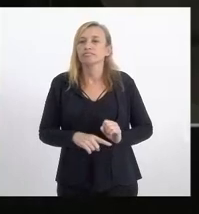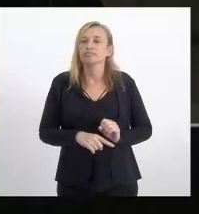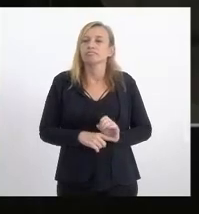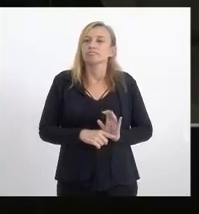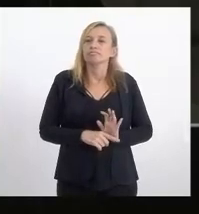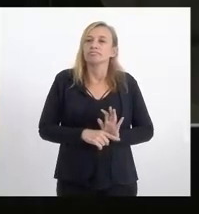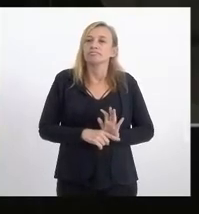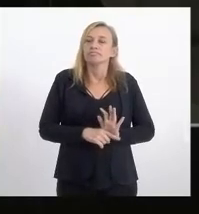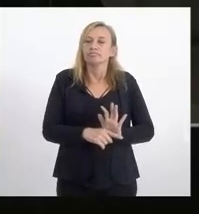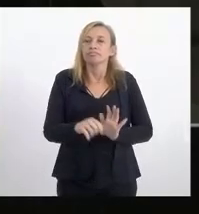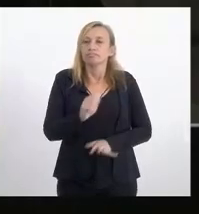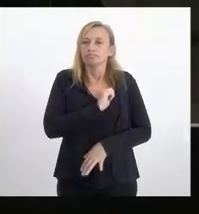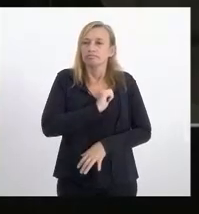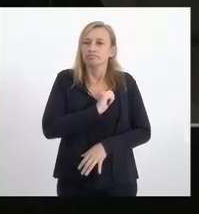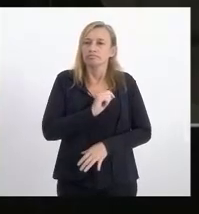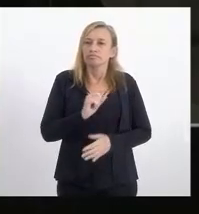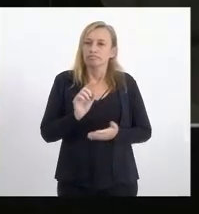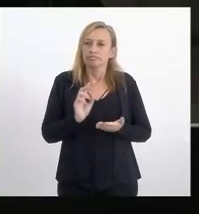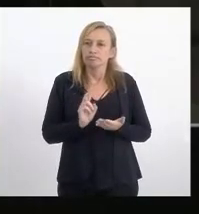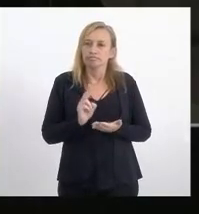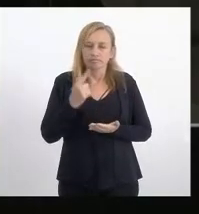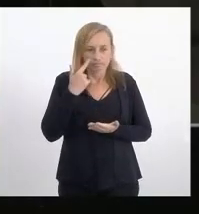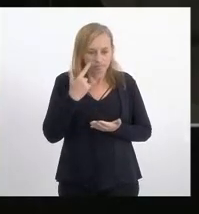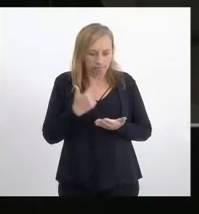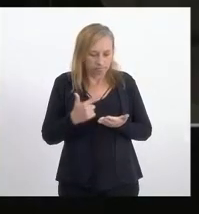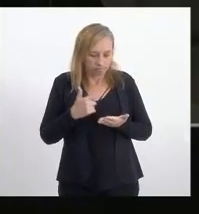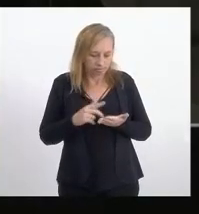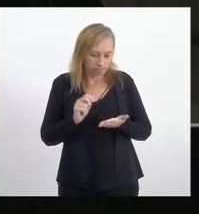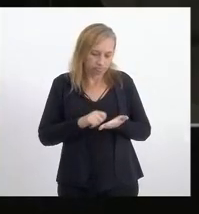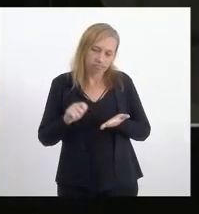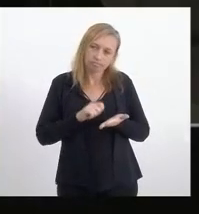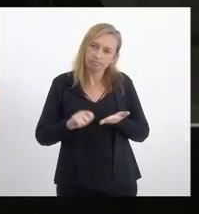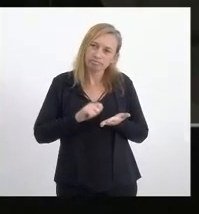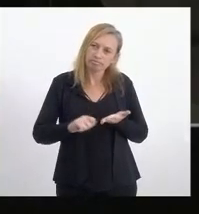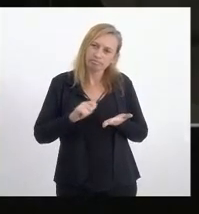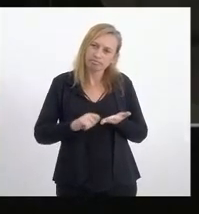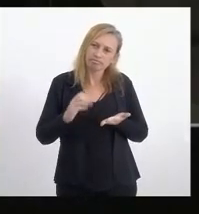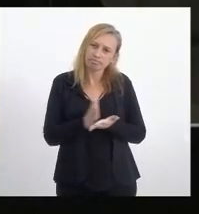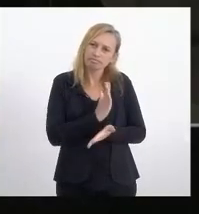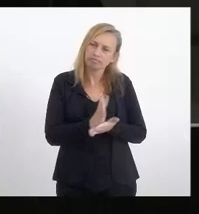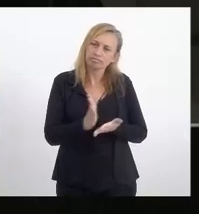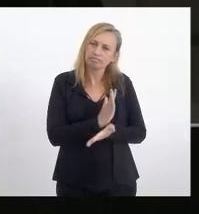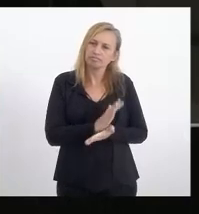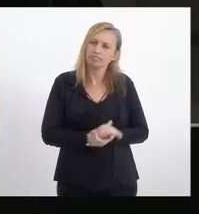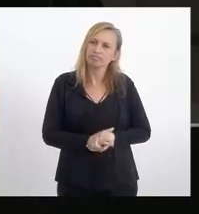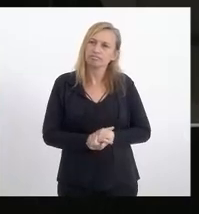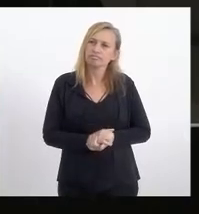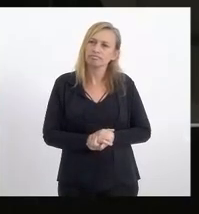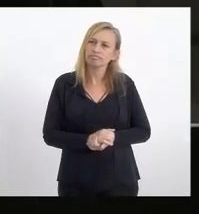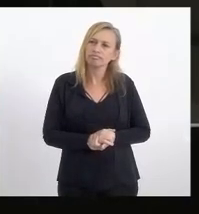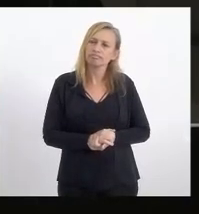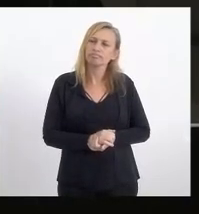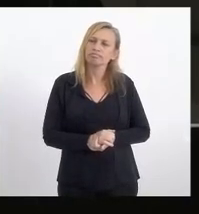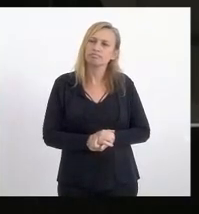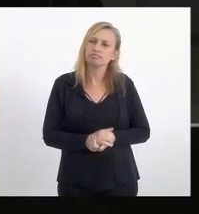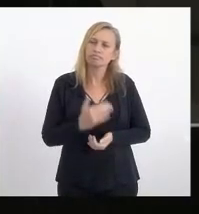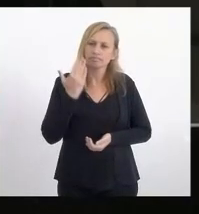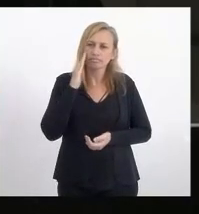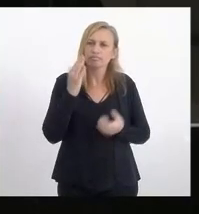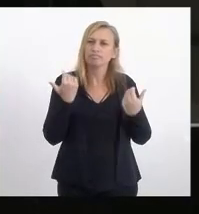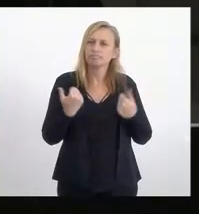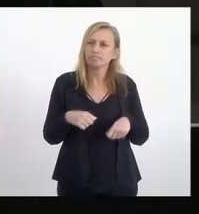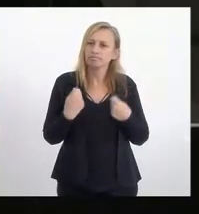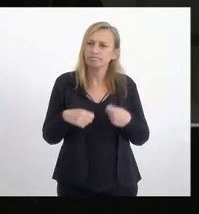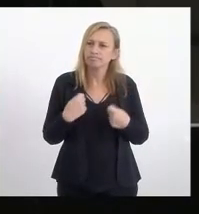fiscal eu tô aqui buscando que eu fiz algumas anotações aqui é mas a gente também entende que é